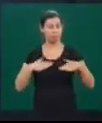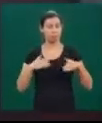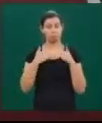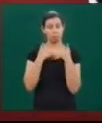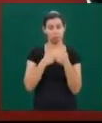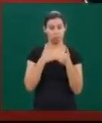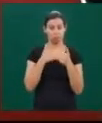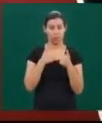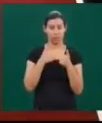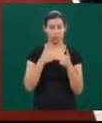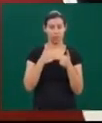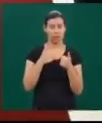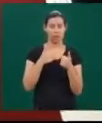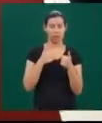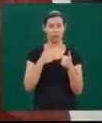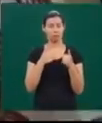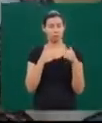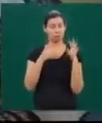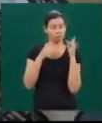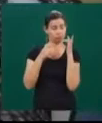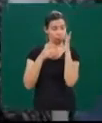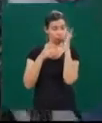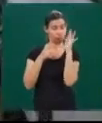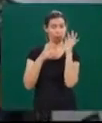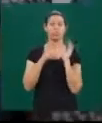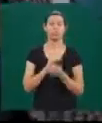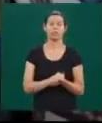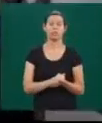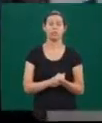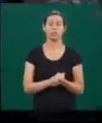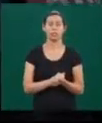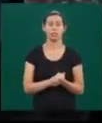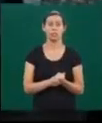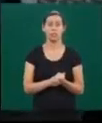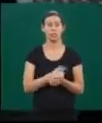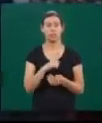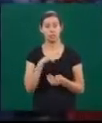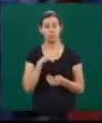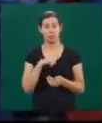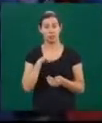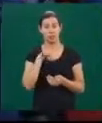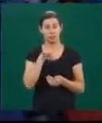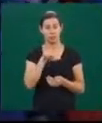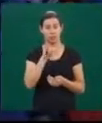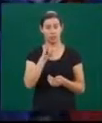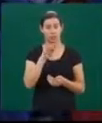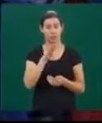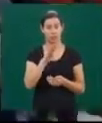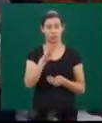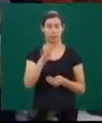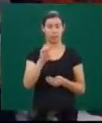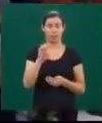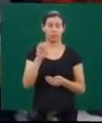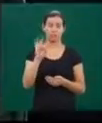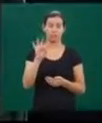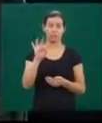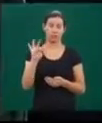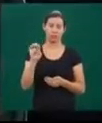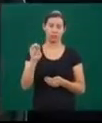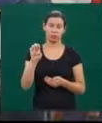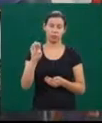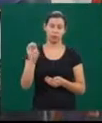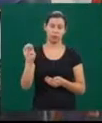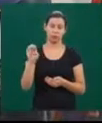peças da recém-lançada Liberty nascem do conceito de t-shirt, camiseta em português.